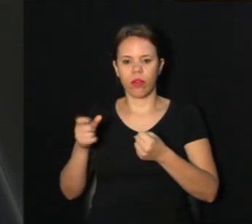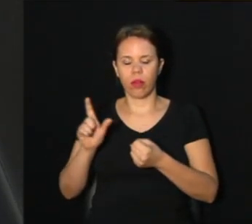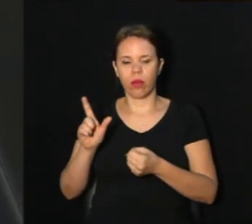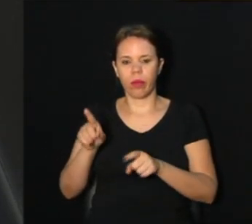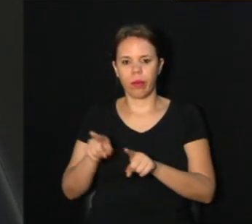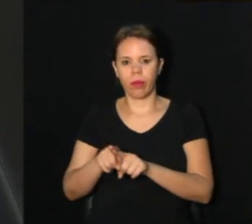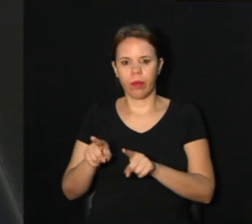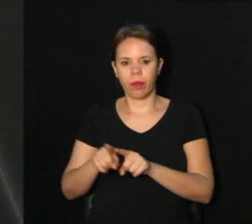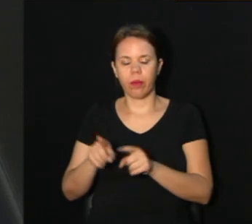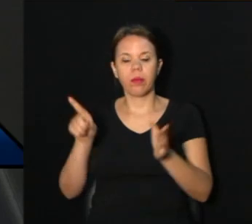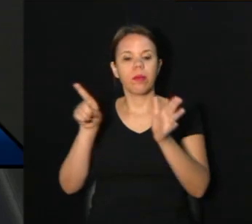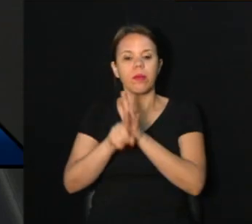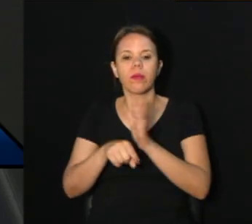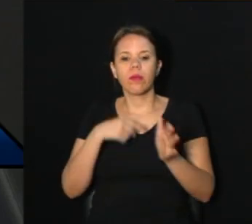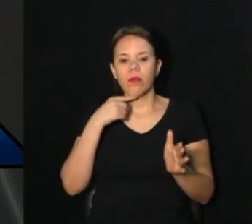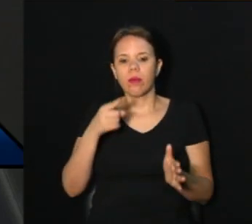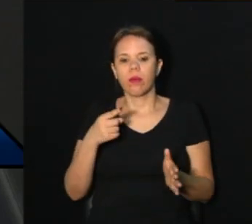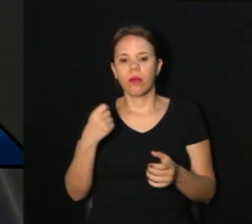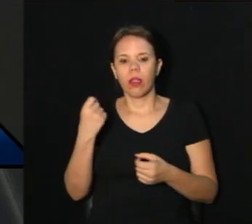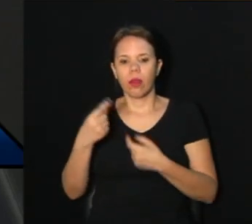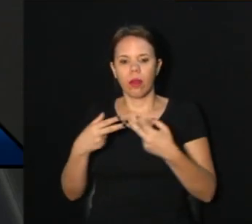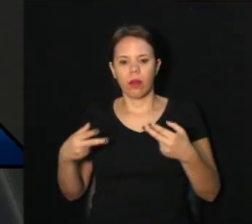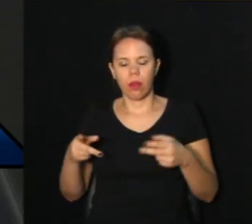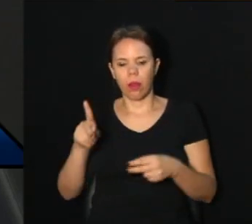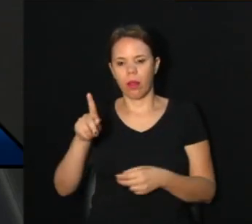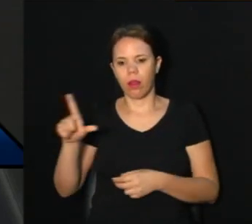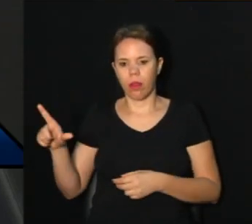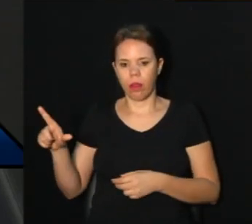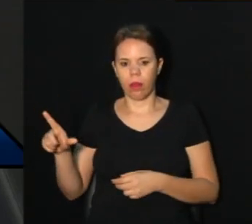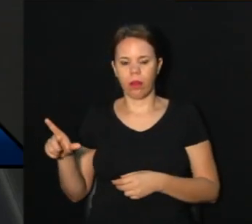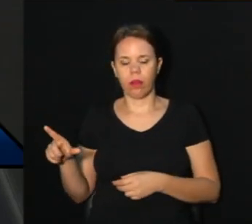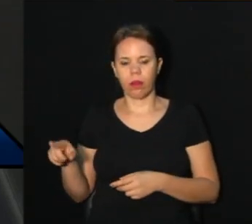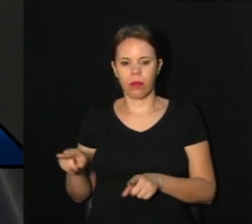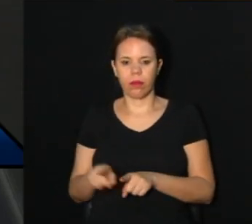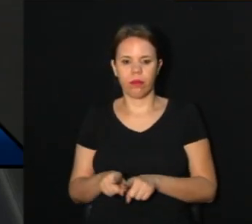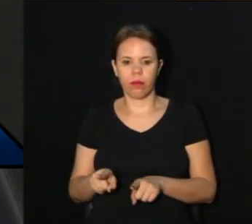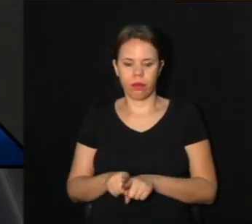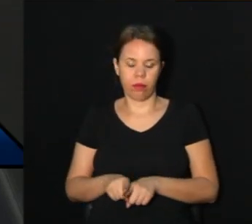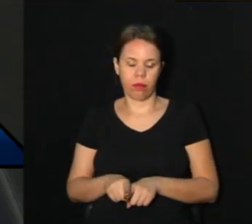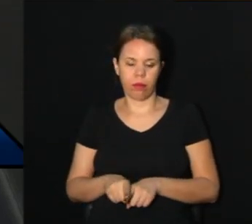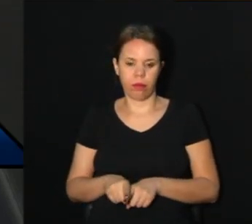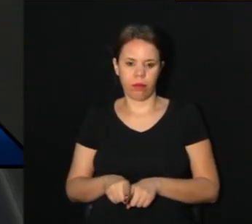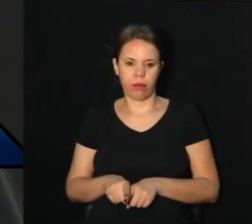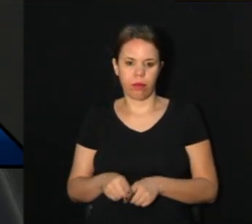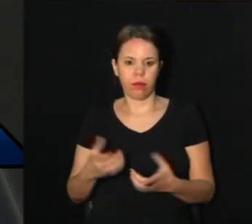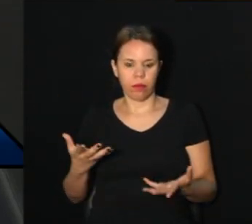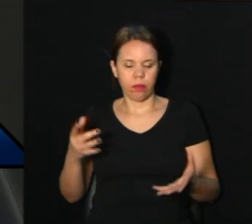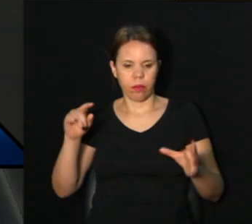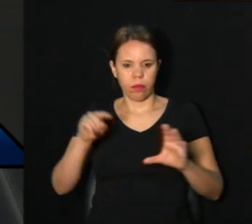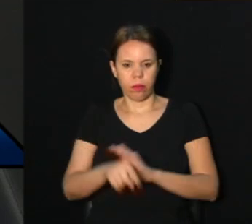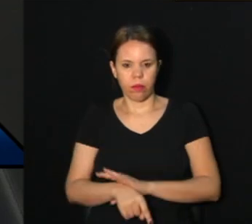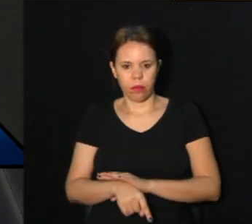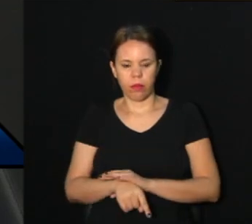também questionar algumas coisas do PL e também pretendo me aprofundar.